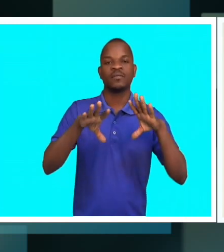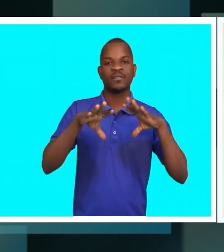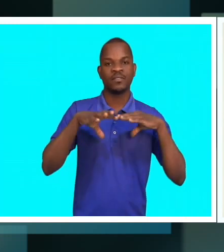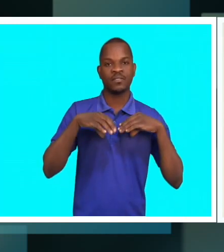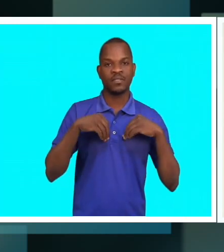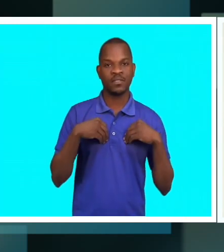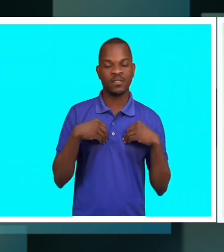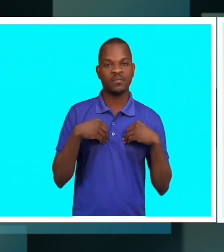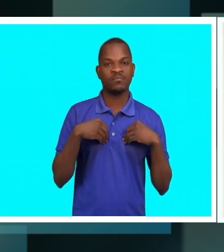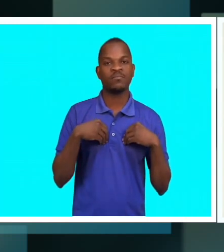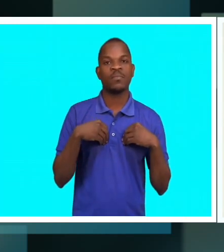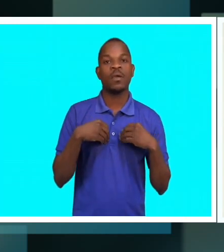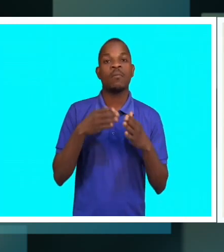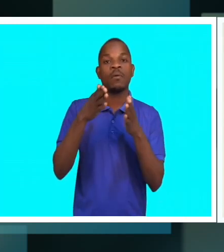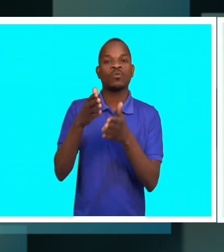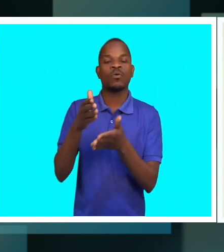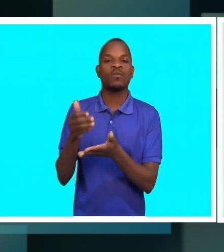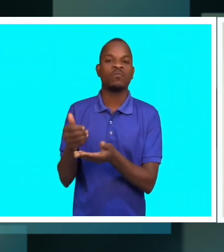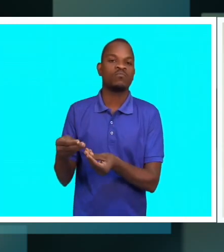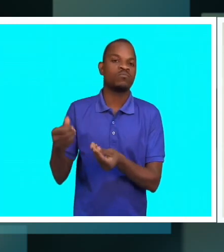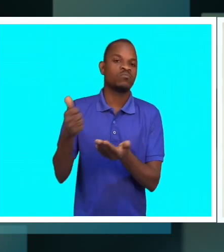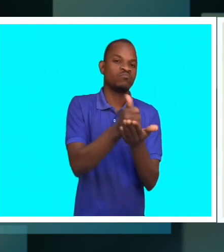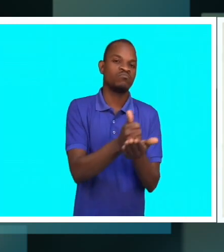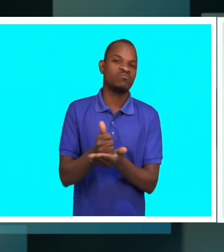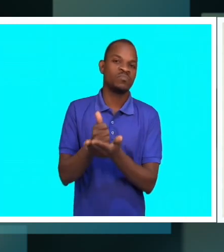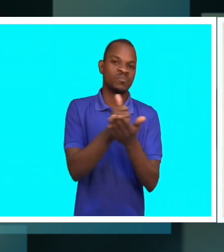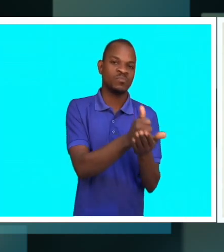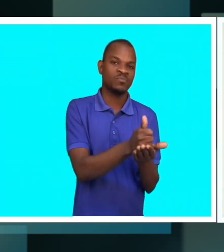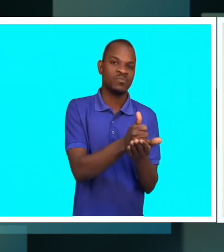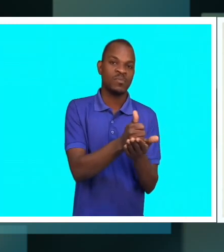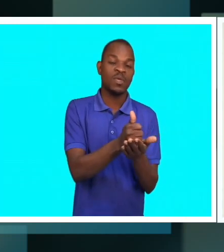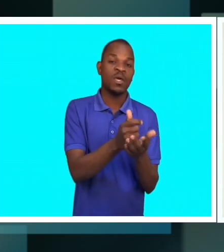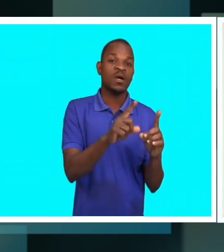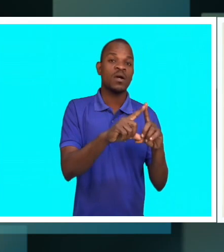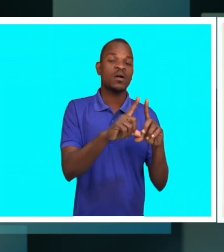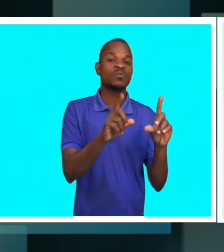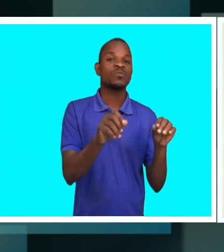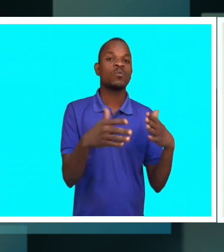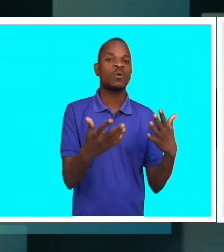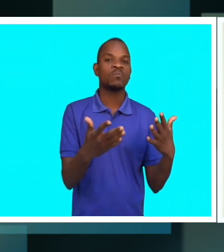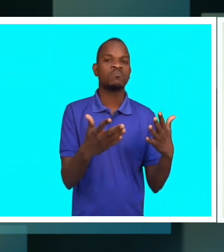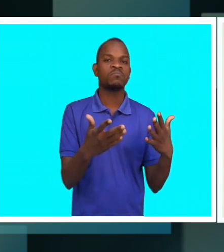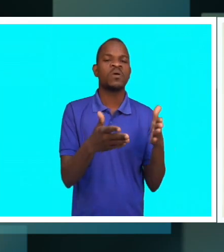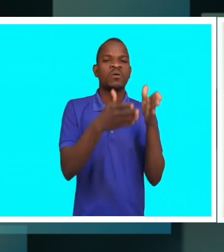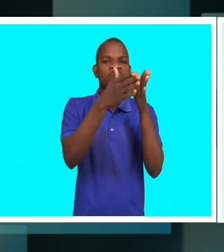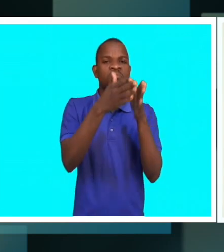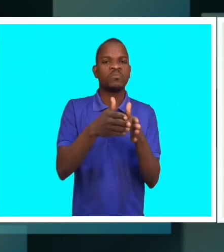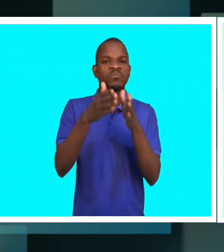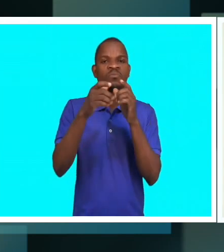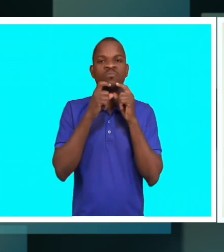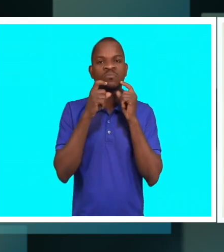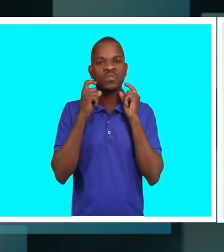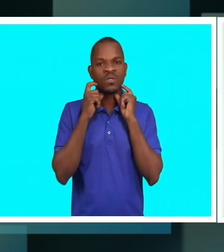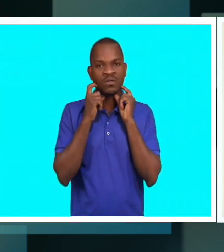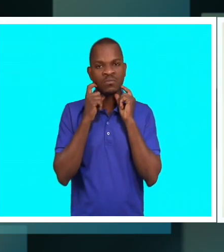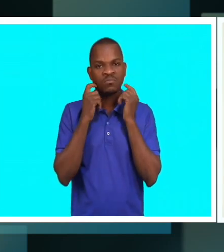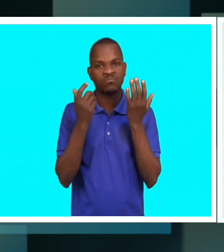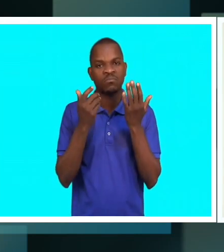carinho quem vai lá investir, seja especialmente nacionais,